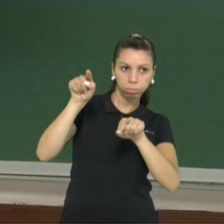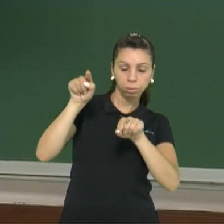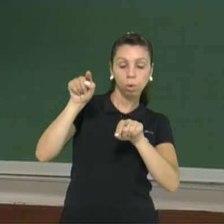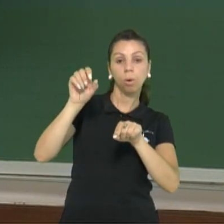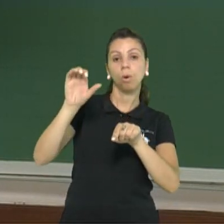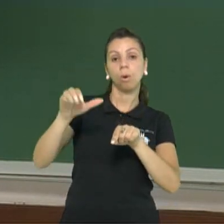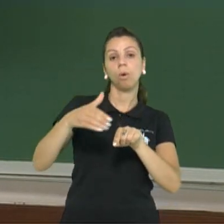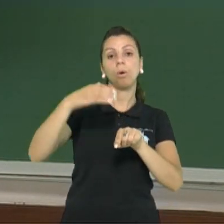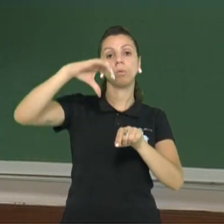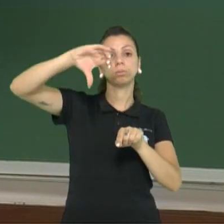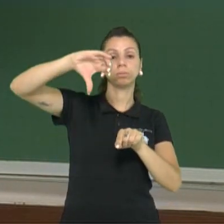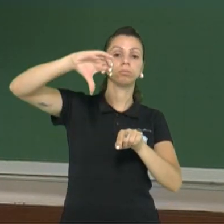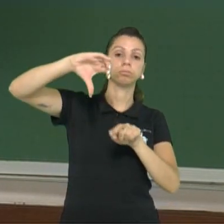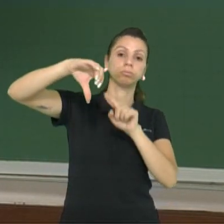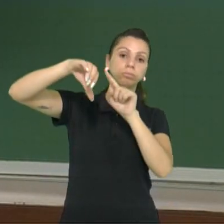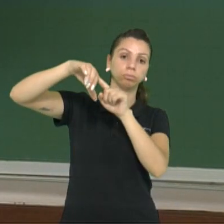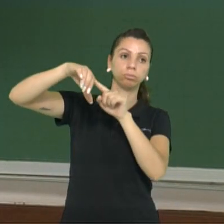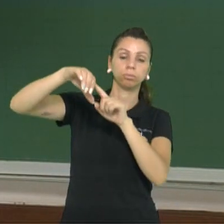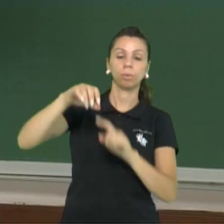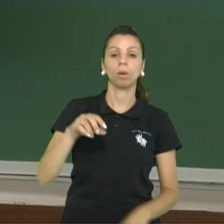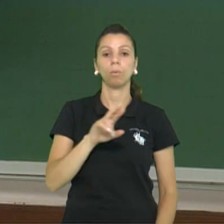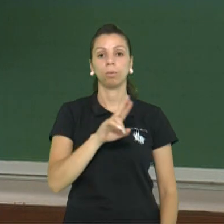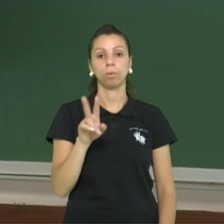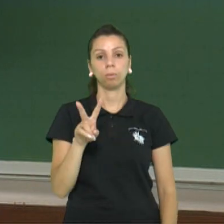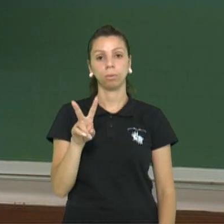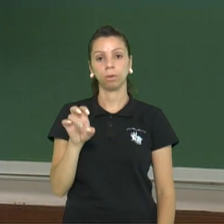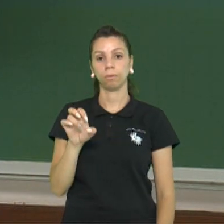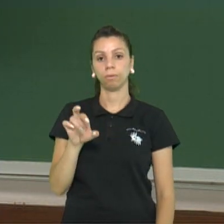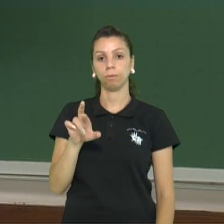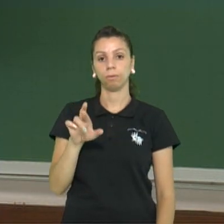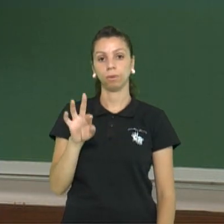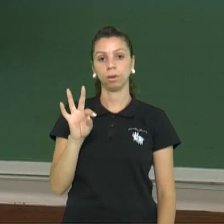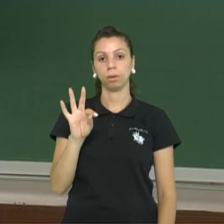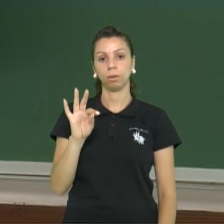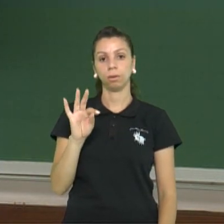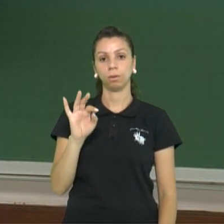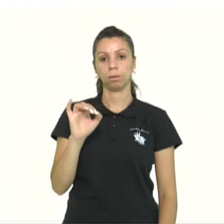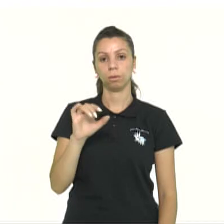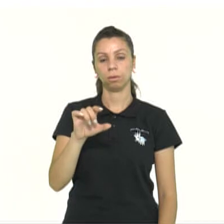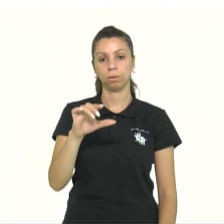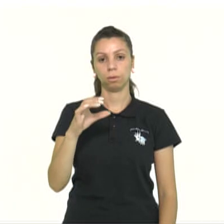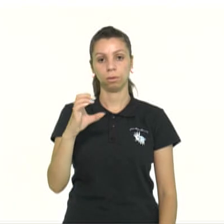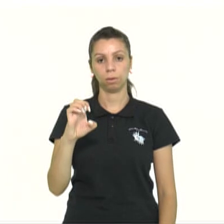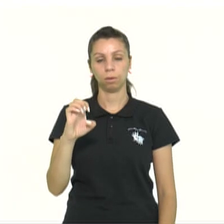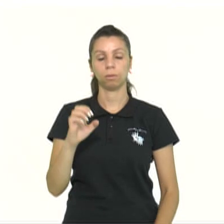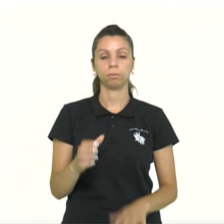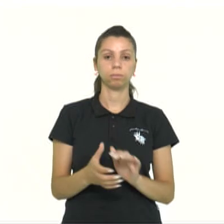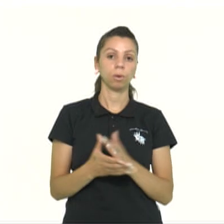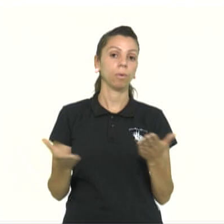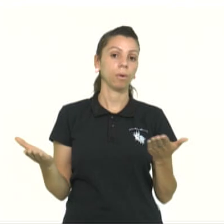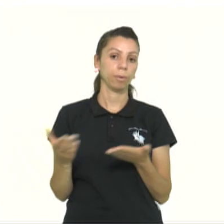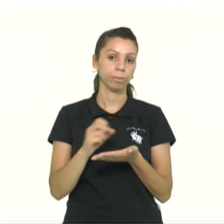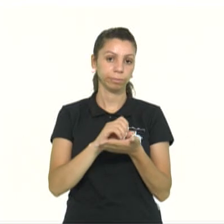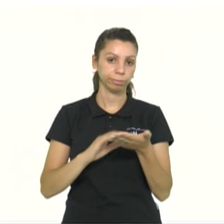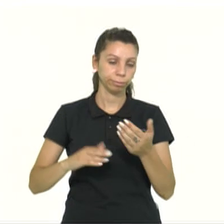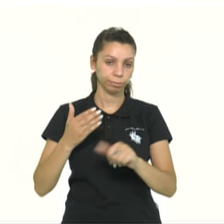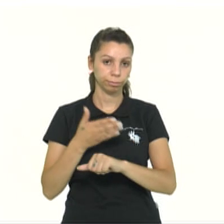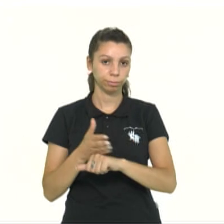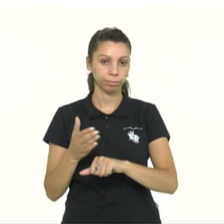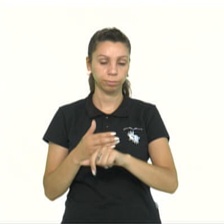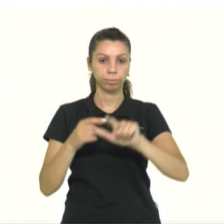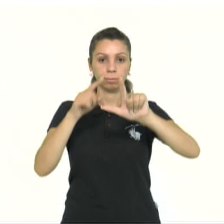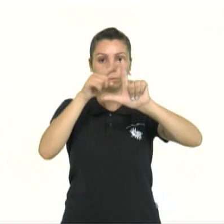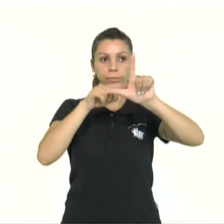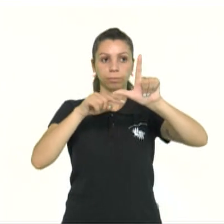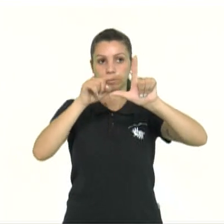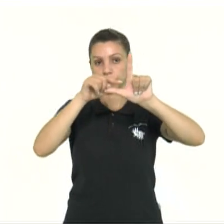para baixo, nós chamamos de vértice, certo? Exercício para vocês praticarem agora, né? Construa o gráfico